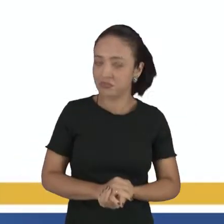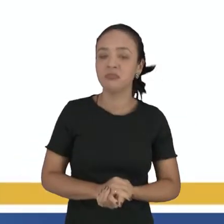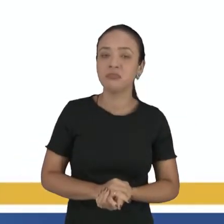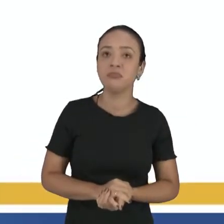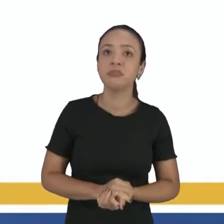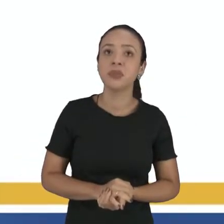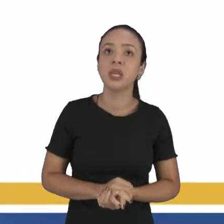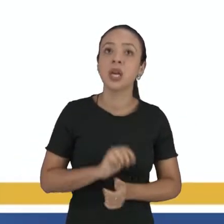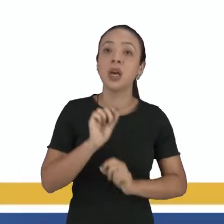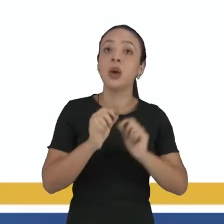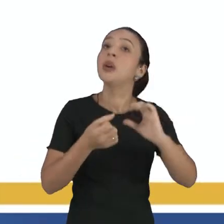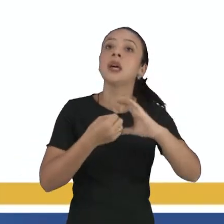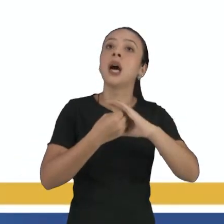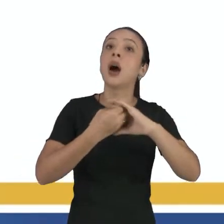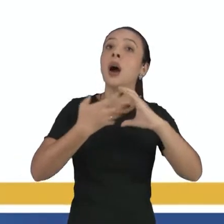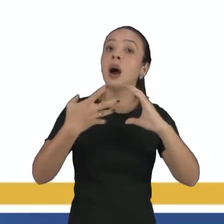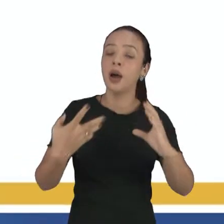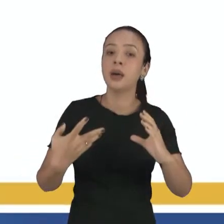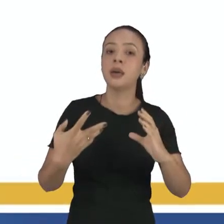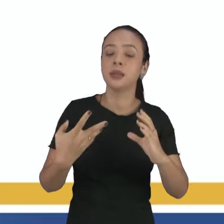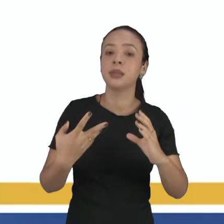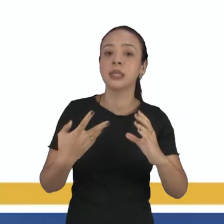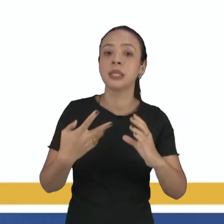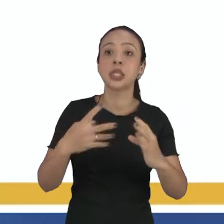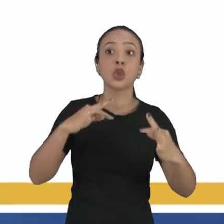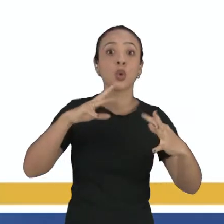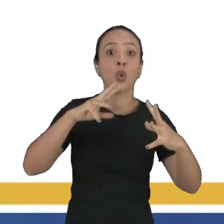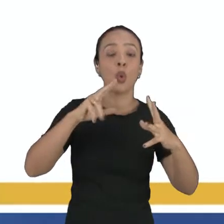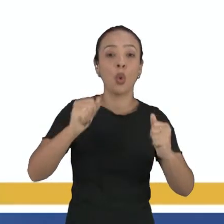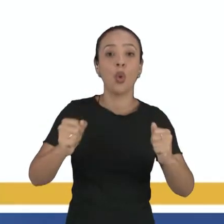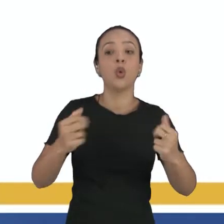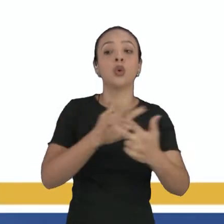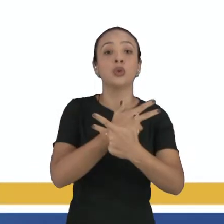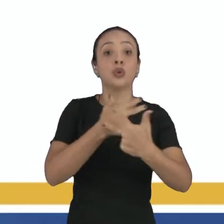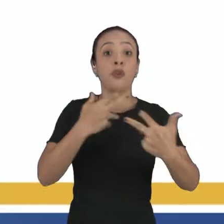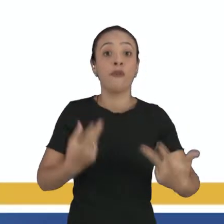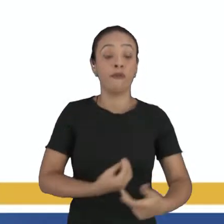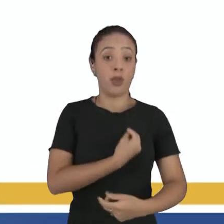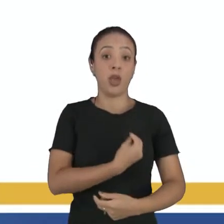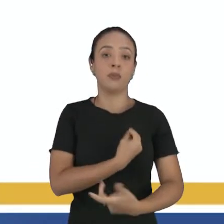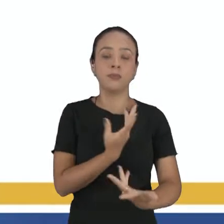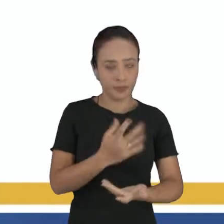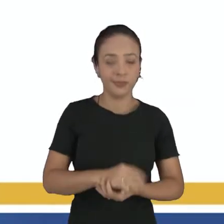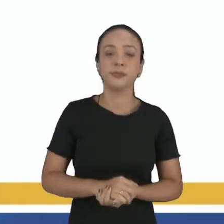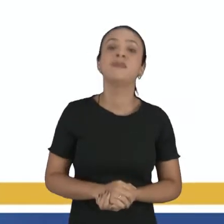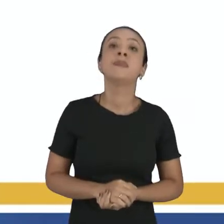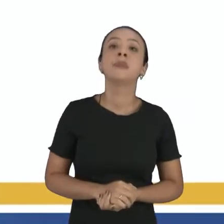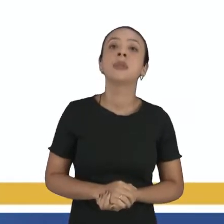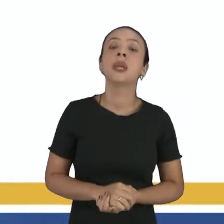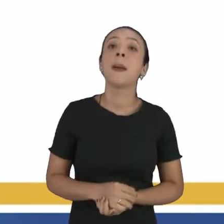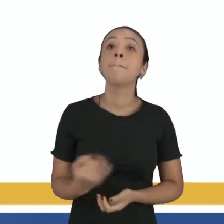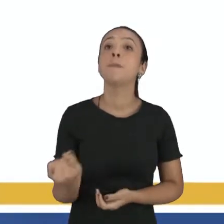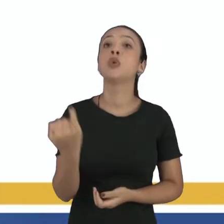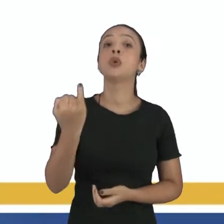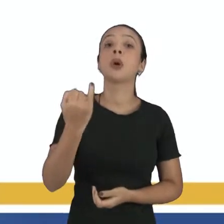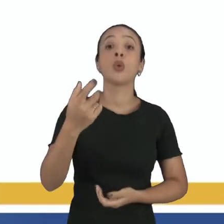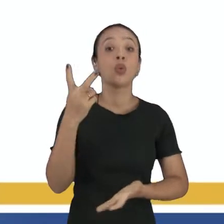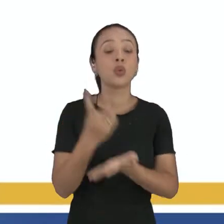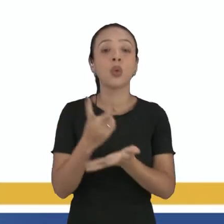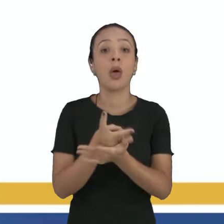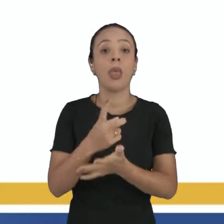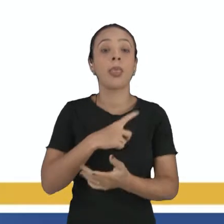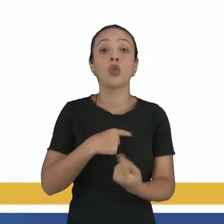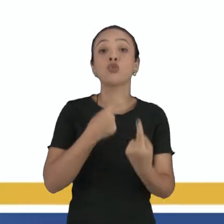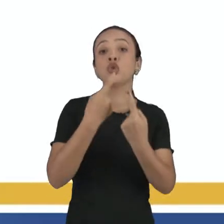gente? Reprodução é uma das características comuns a todos os seres vivos, tá? É o processo essencial para a manutenção da espécie,